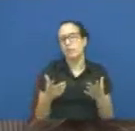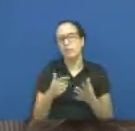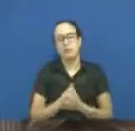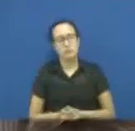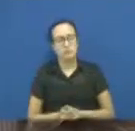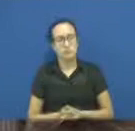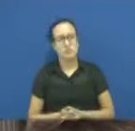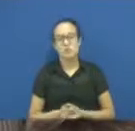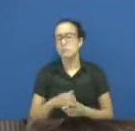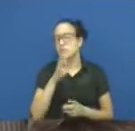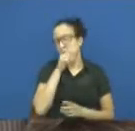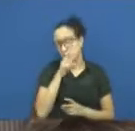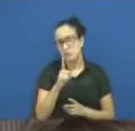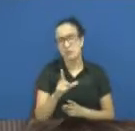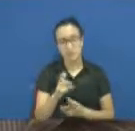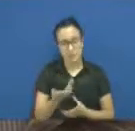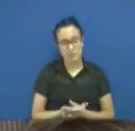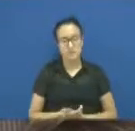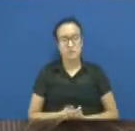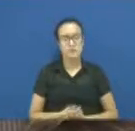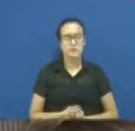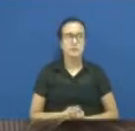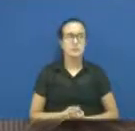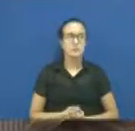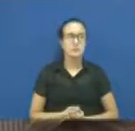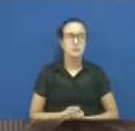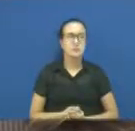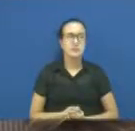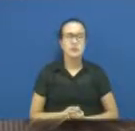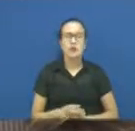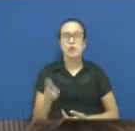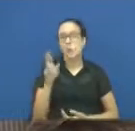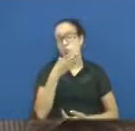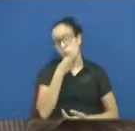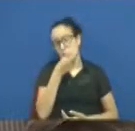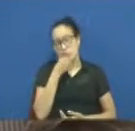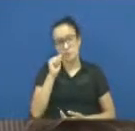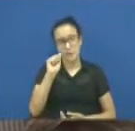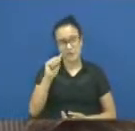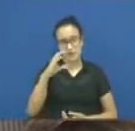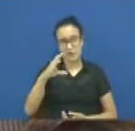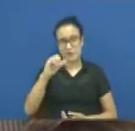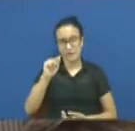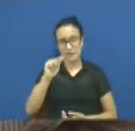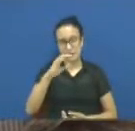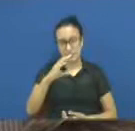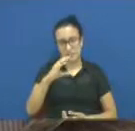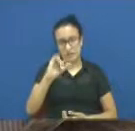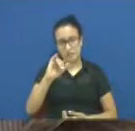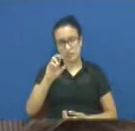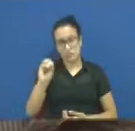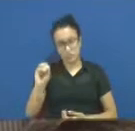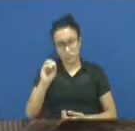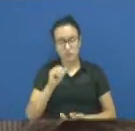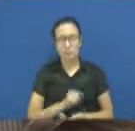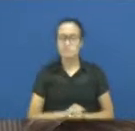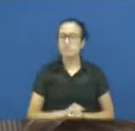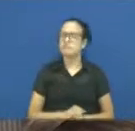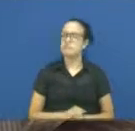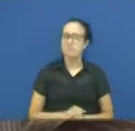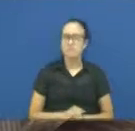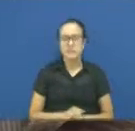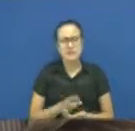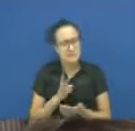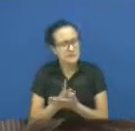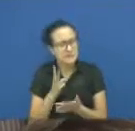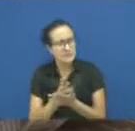literalmente para esta cidade. E seu Acácio é uma pessoa dessa. Poucas as vezes eu vi uma unanimidade tão grande